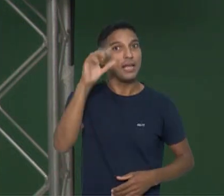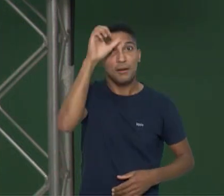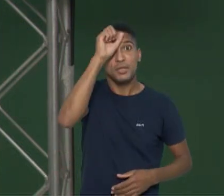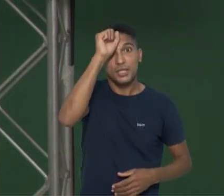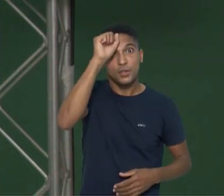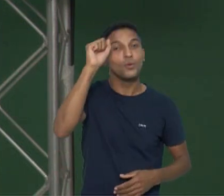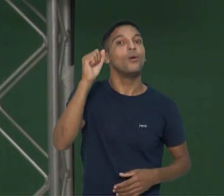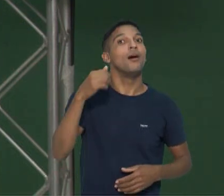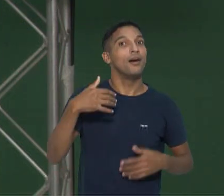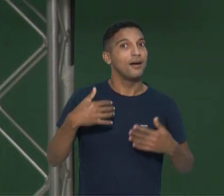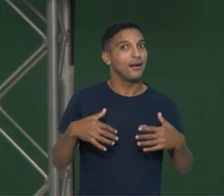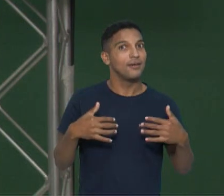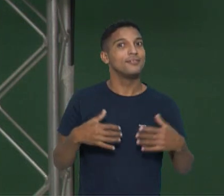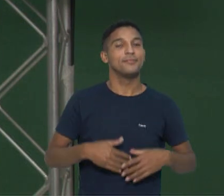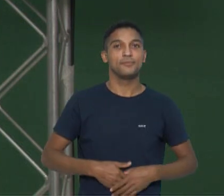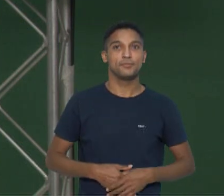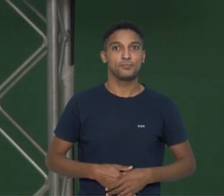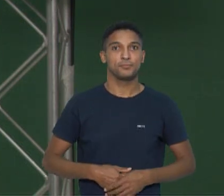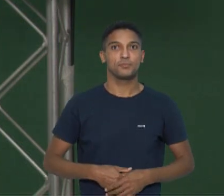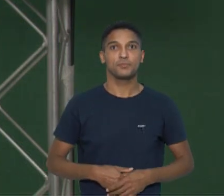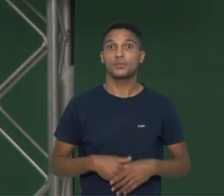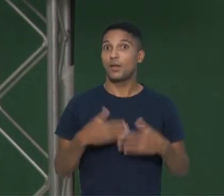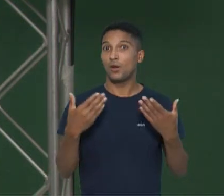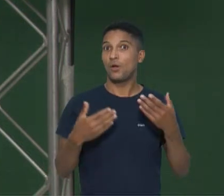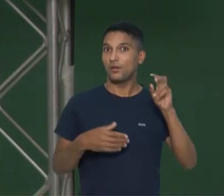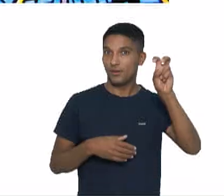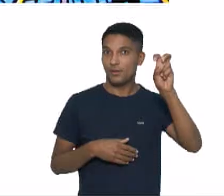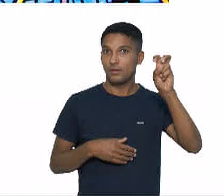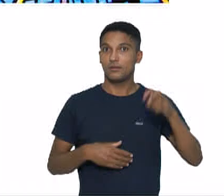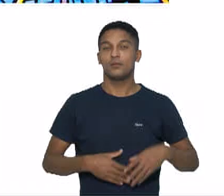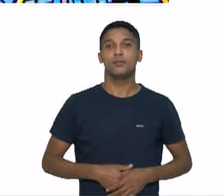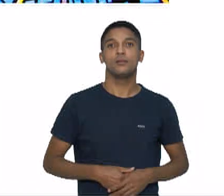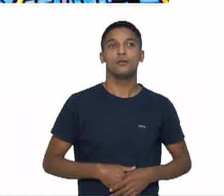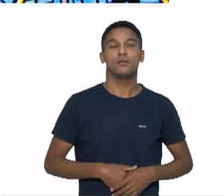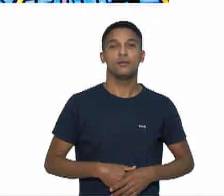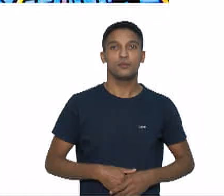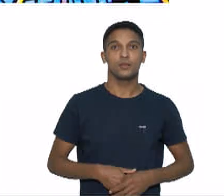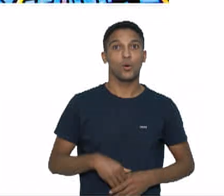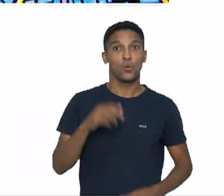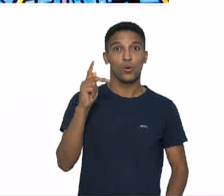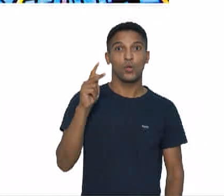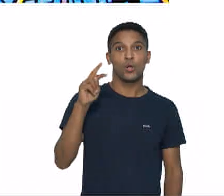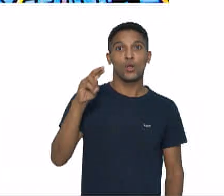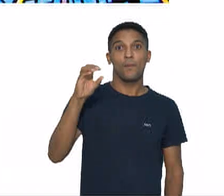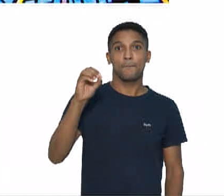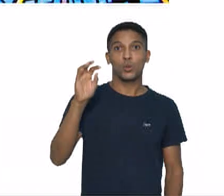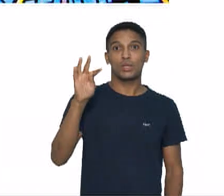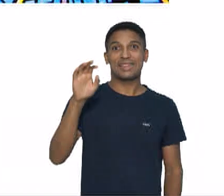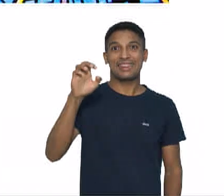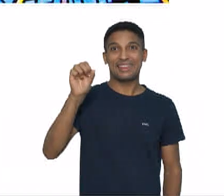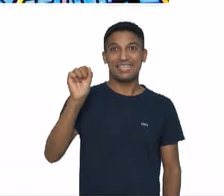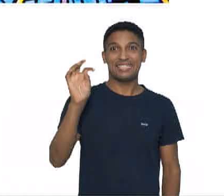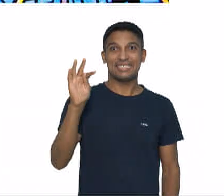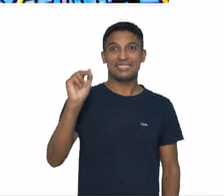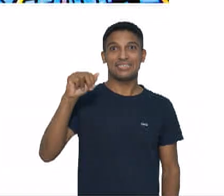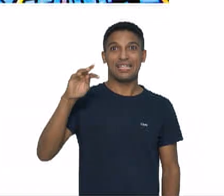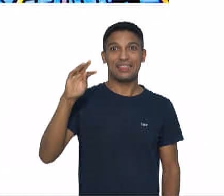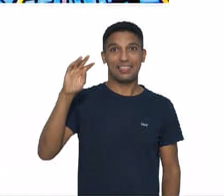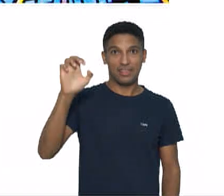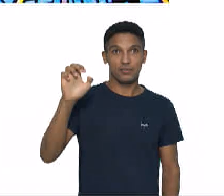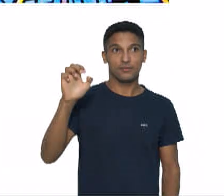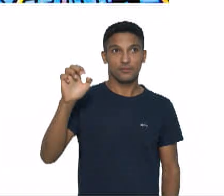passar adiante? Vamos lá, então. Questão número 5. Os protestantes, na representação da figura de